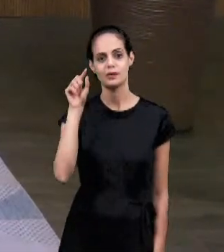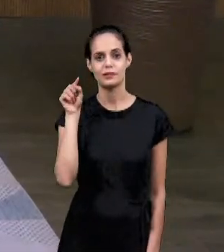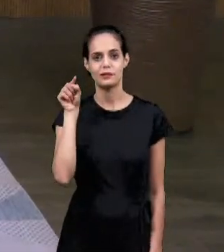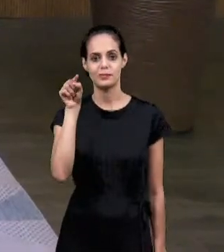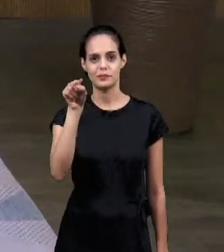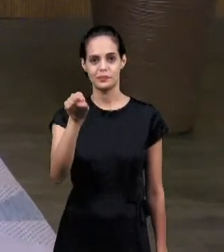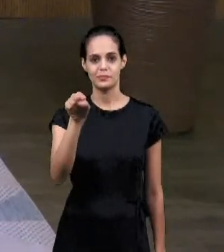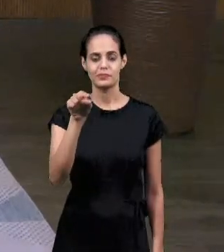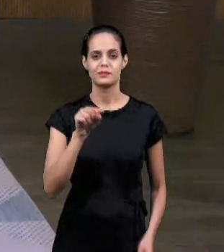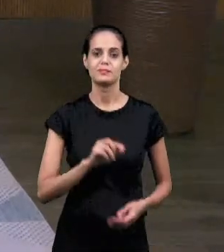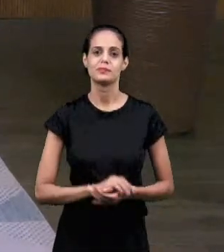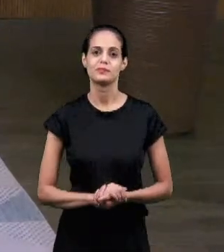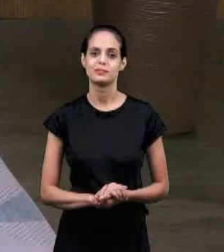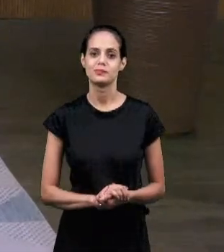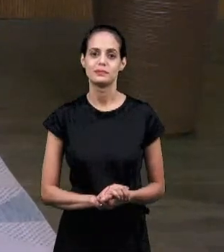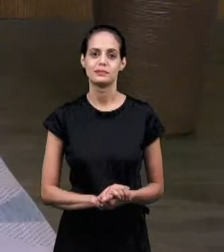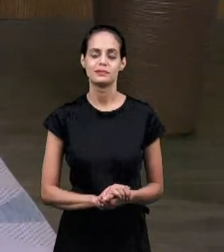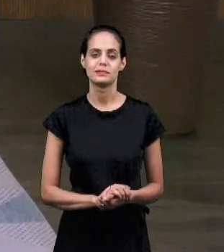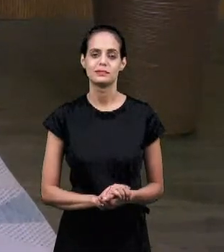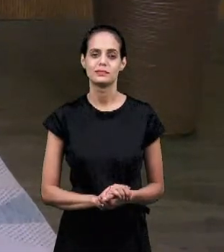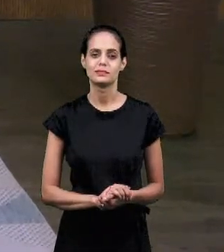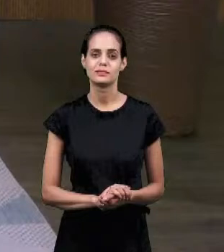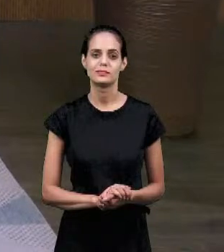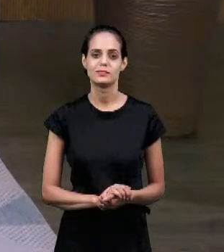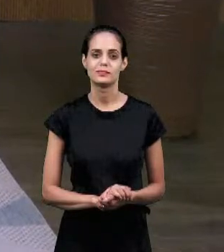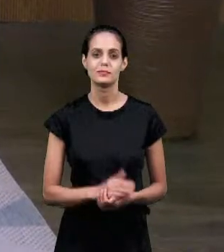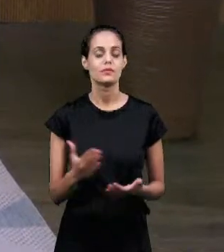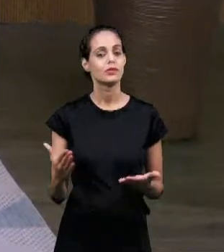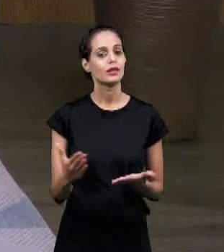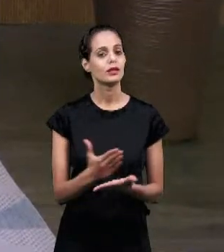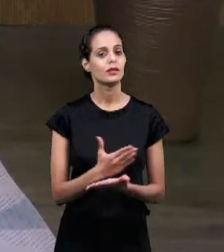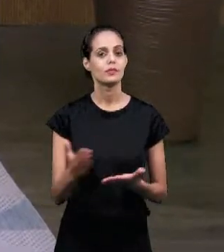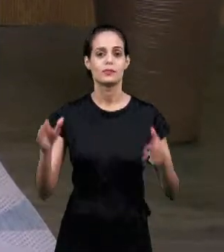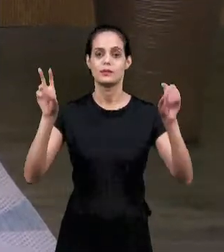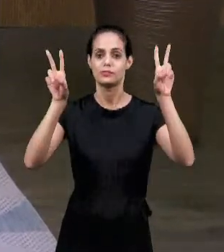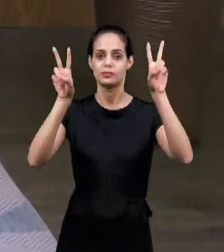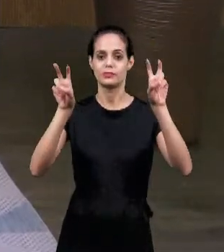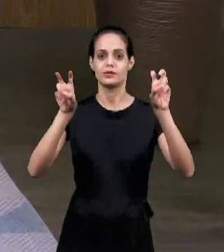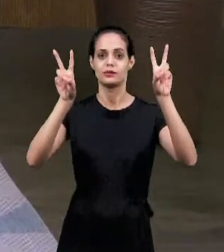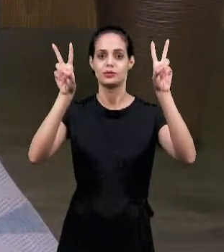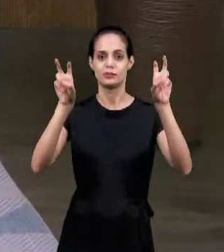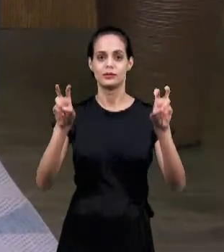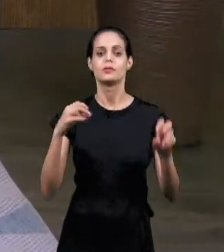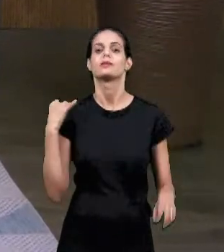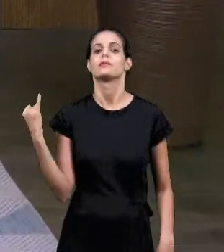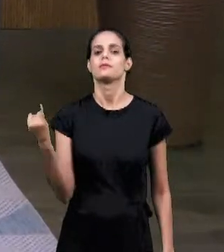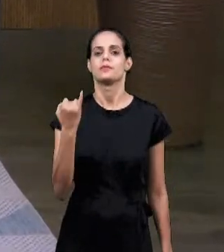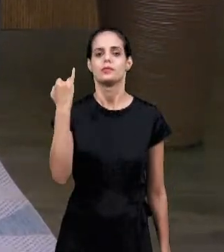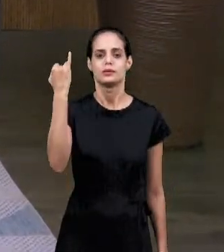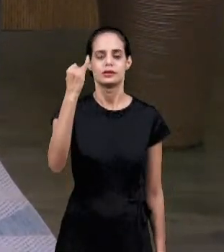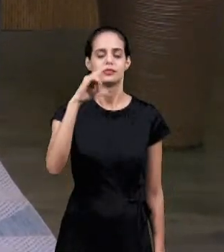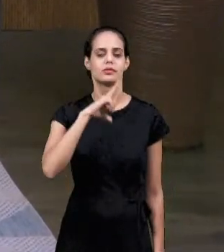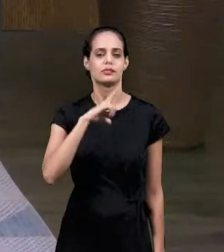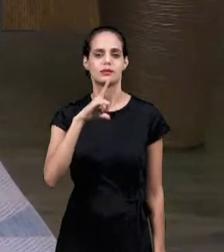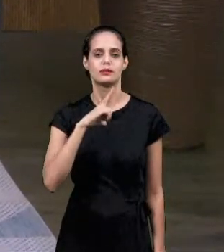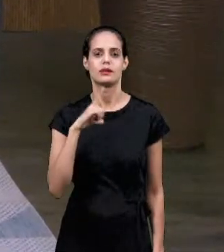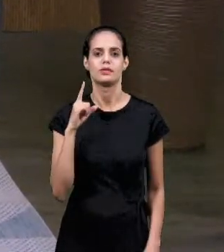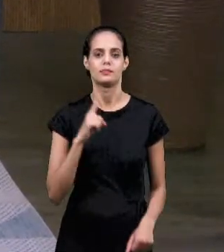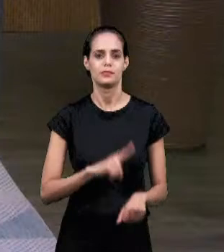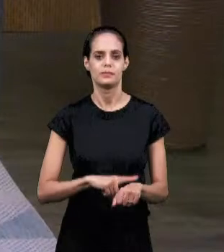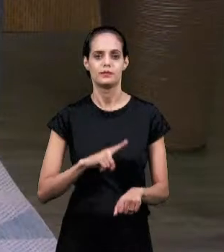irmãos de alguns assuntos que a gente sempre trata e que têm uma importância nesse momento, né? Na